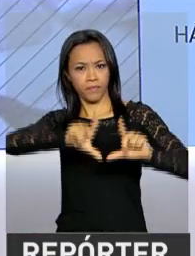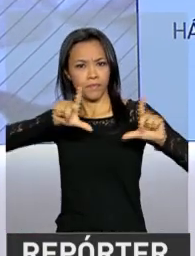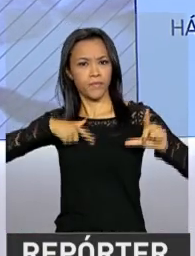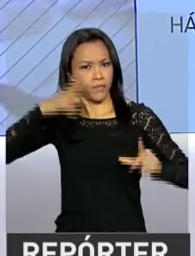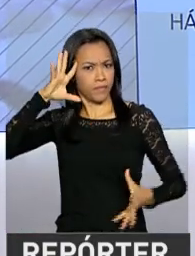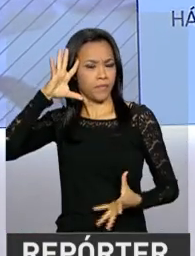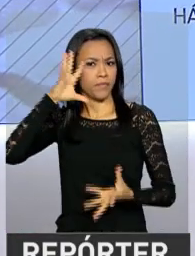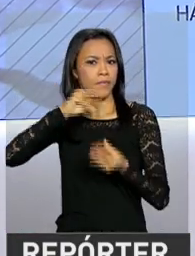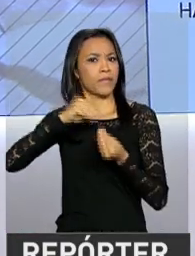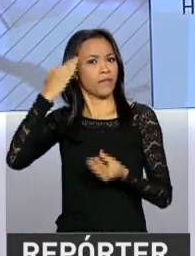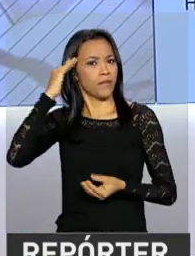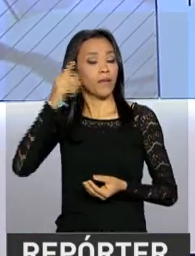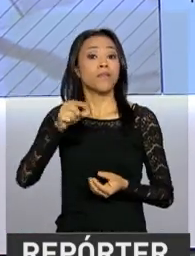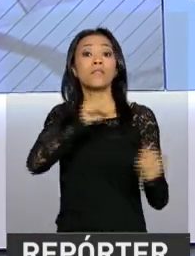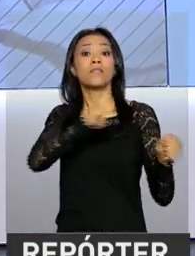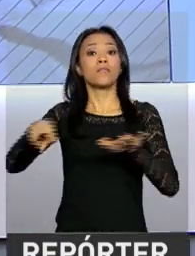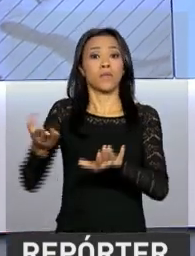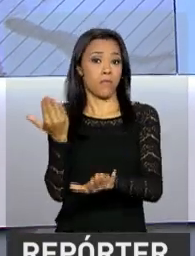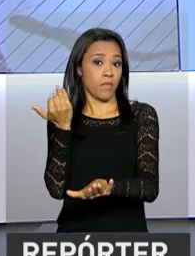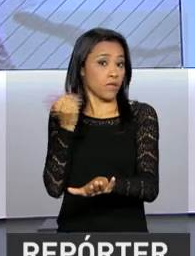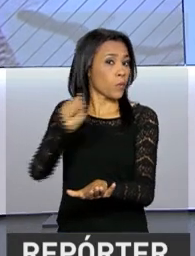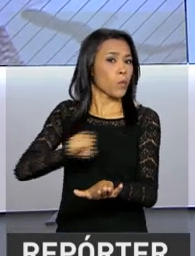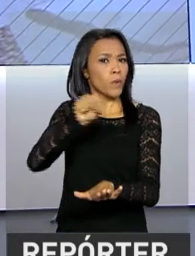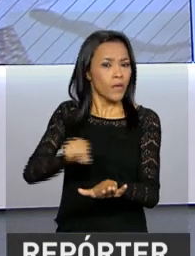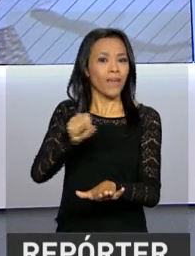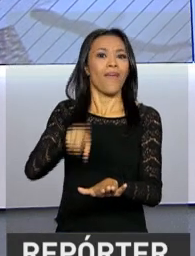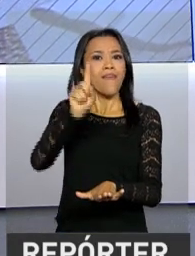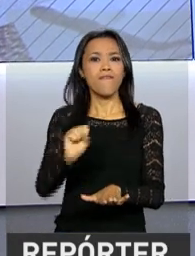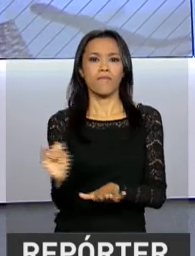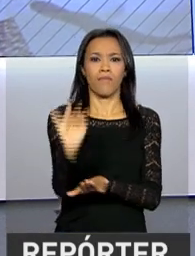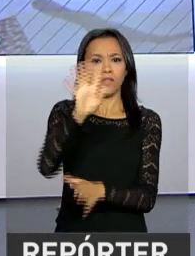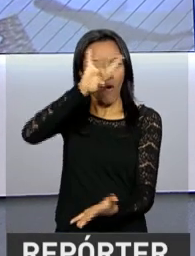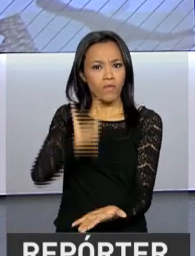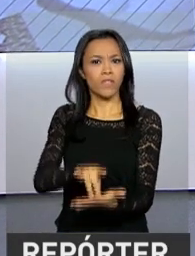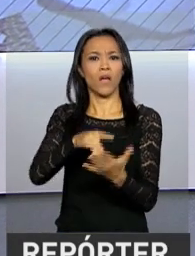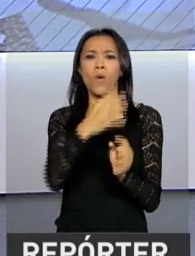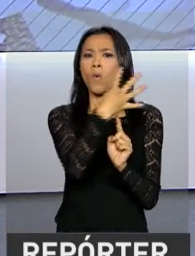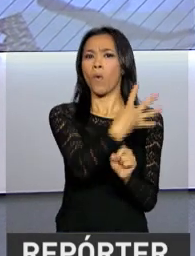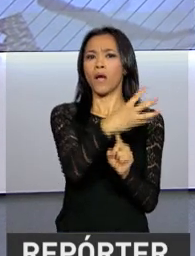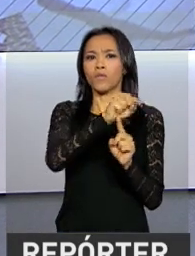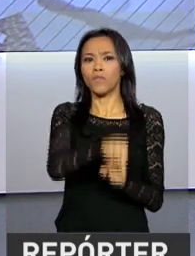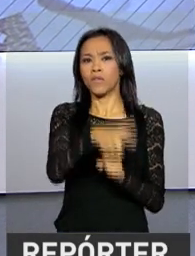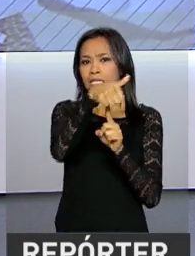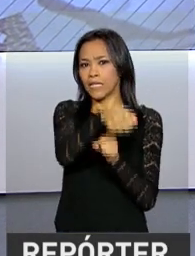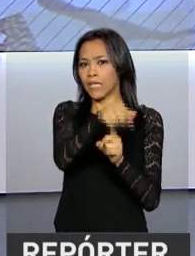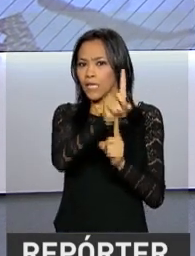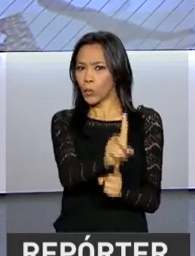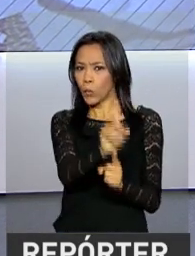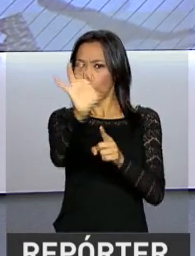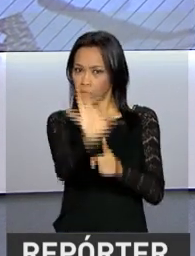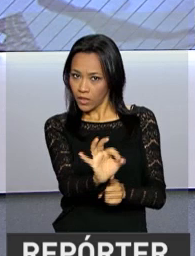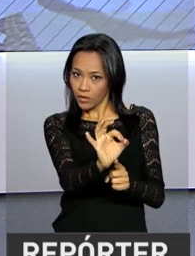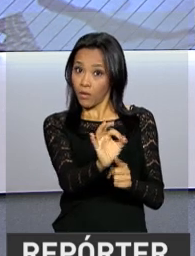entender melhor olha na semana passada A previsão era de que a inflação oficial ficasse em 4,71